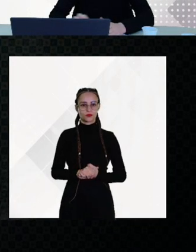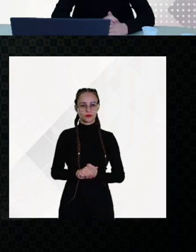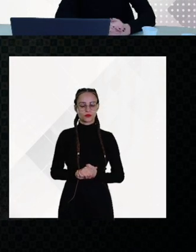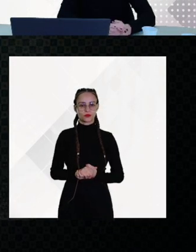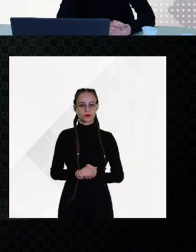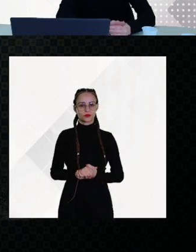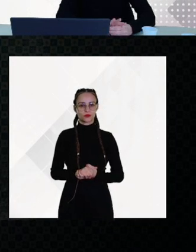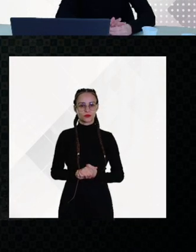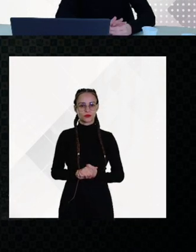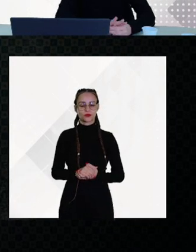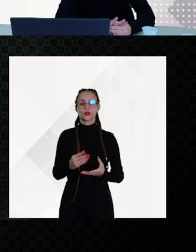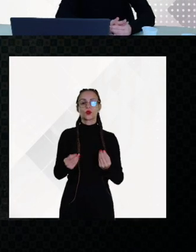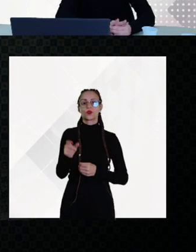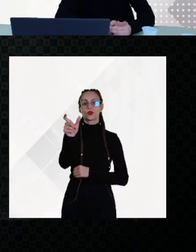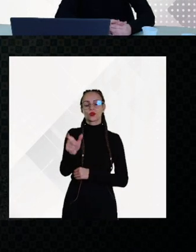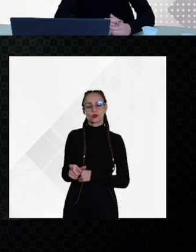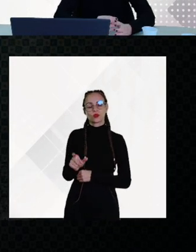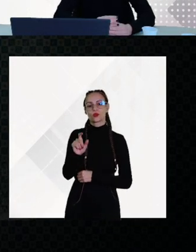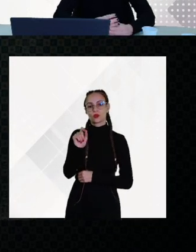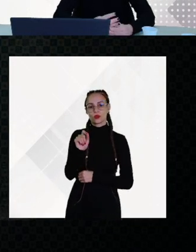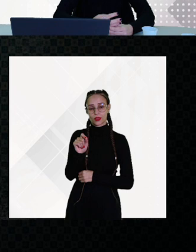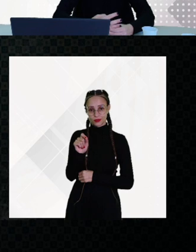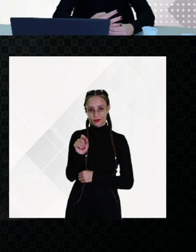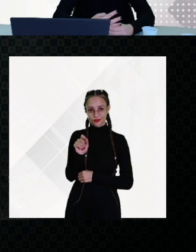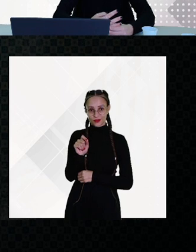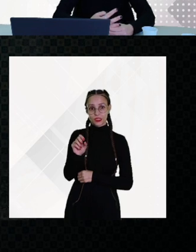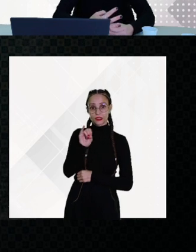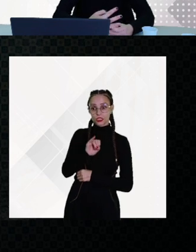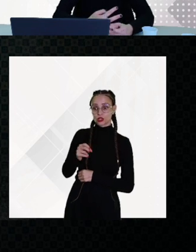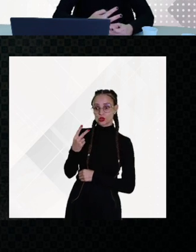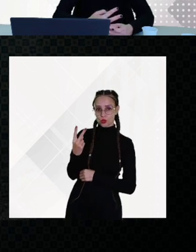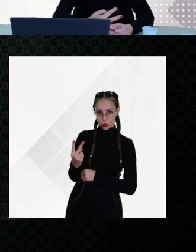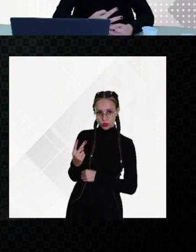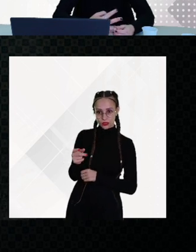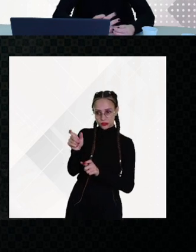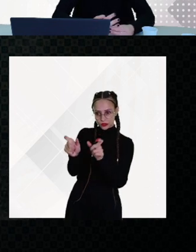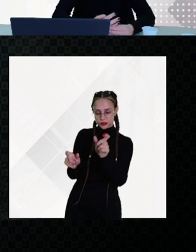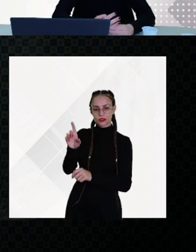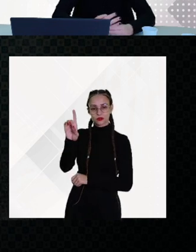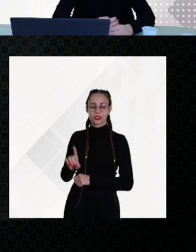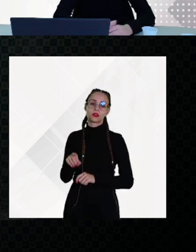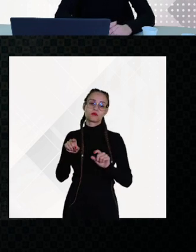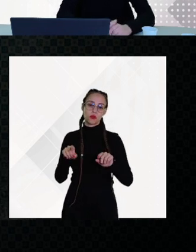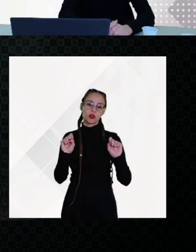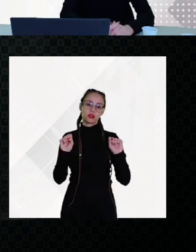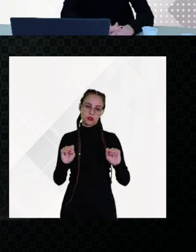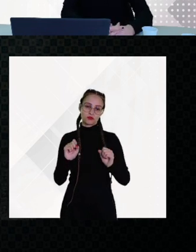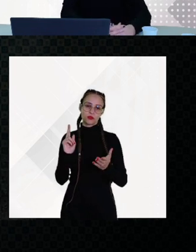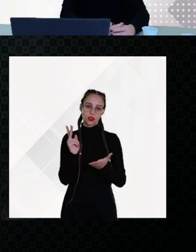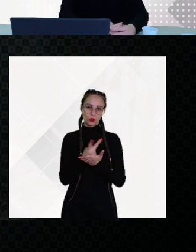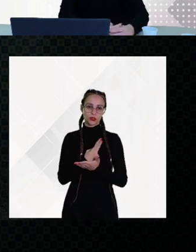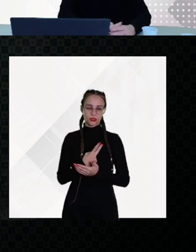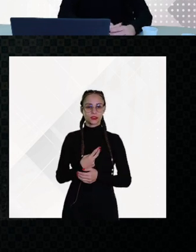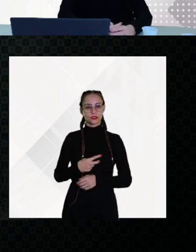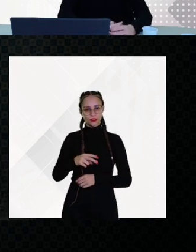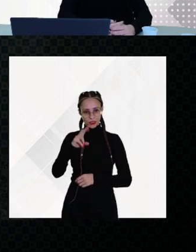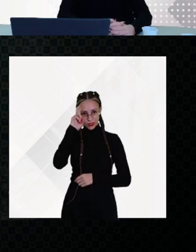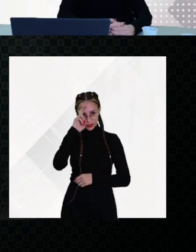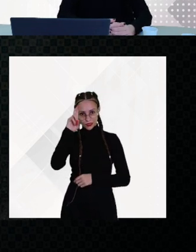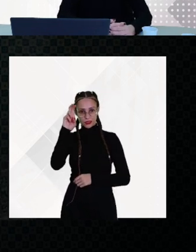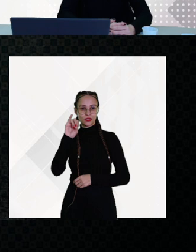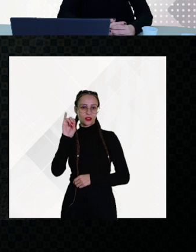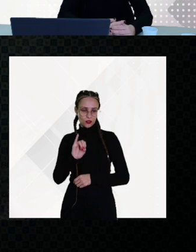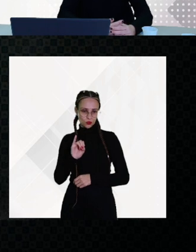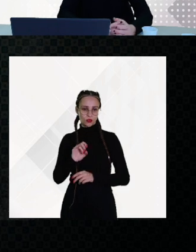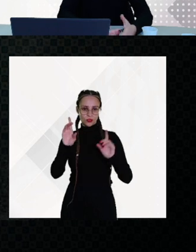Então, desempenho escolar. Então, a cada 2 estudantes que têm deficiência, 1 deles pode ter uma deficiência intelectual. Tá? Então, também